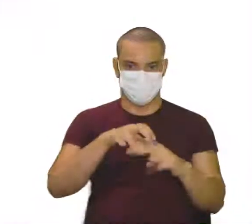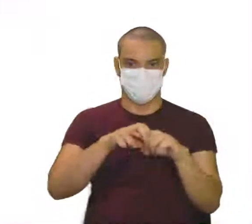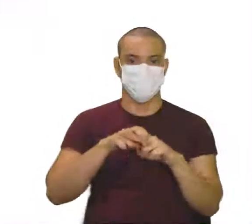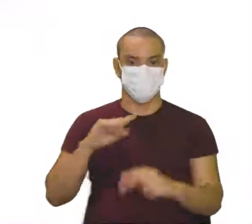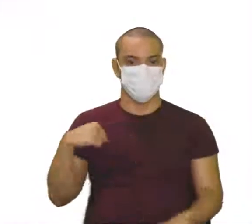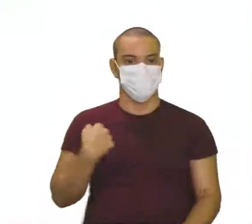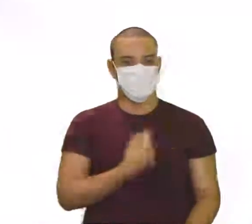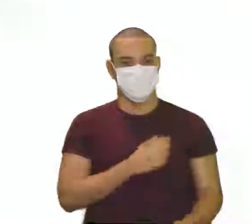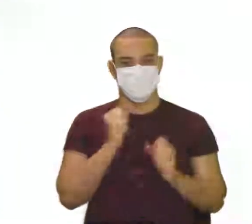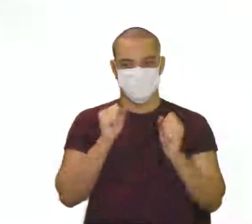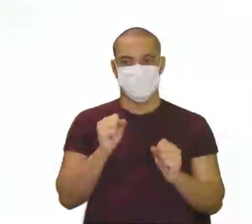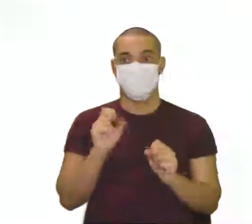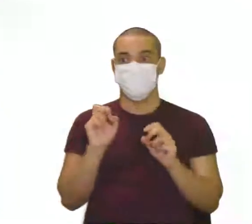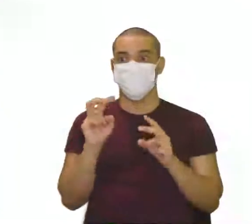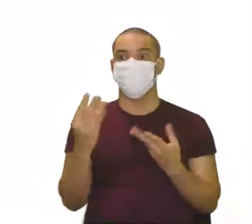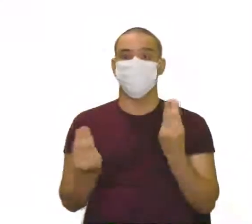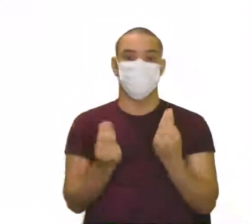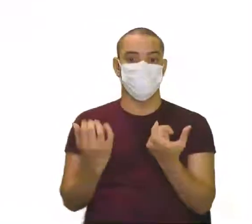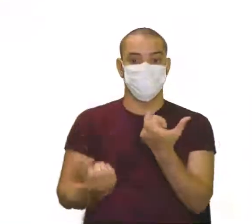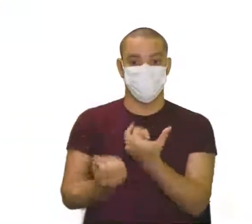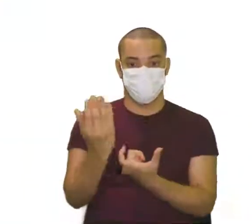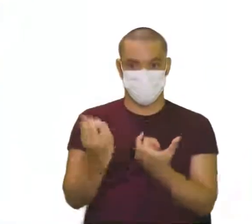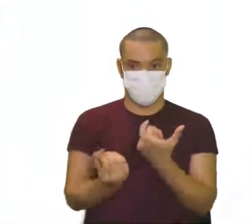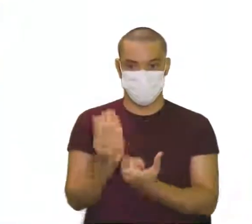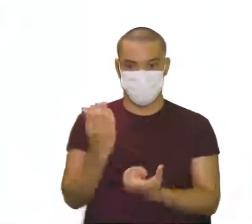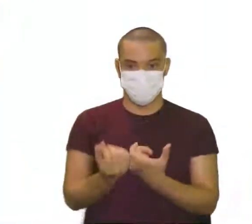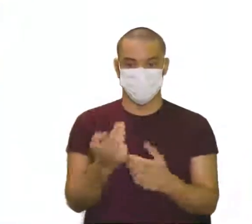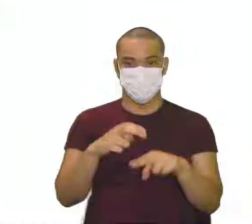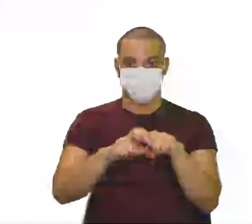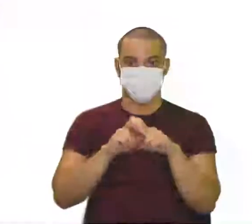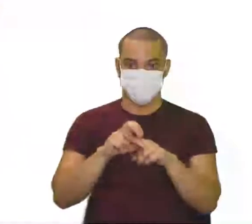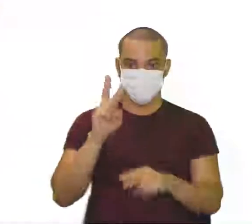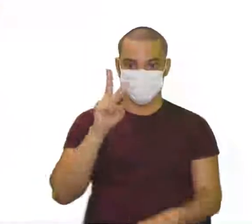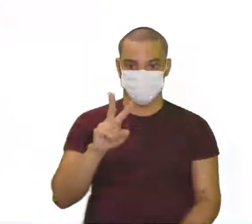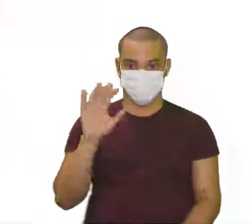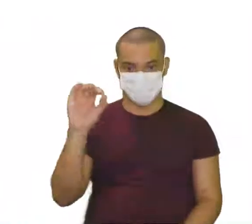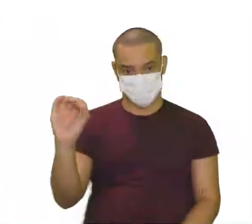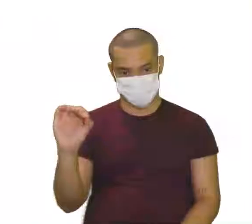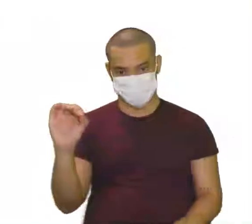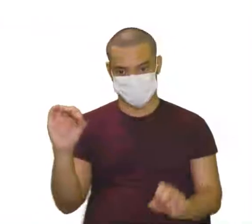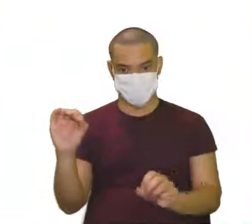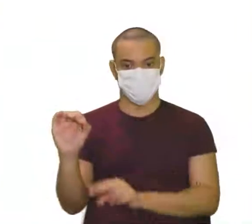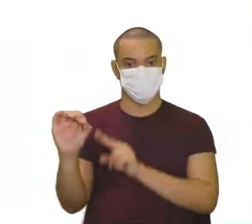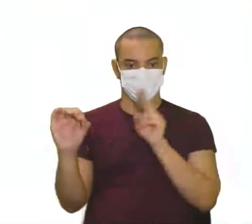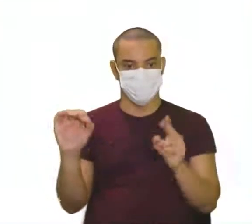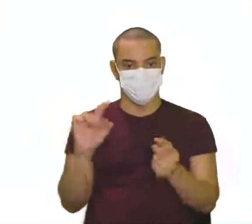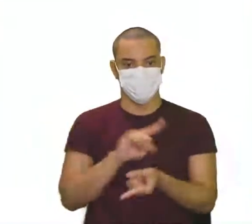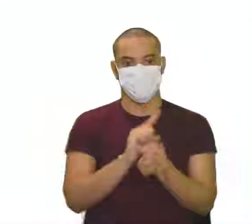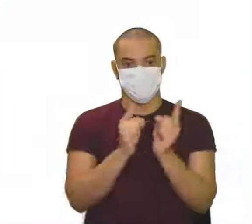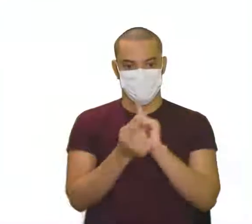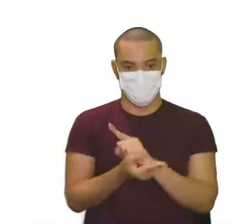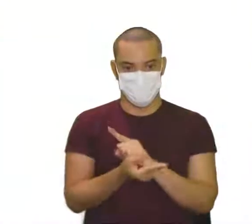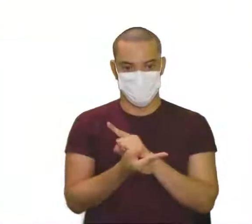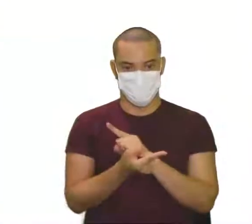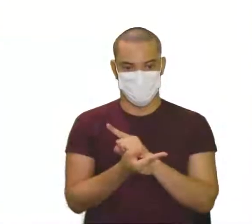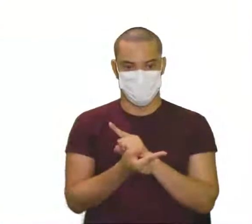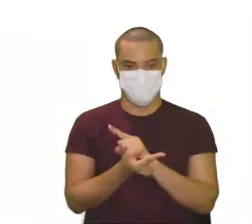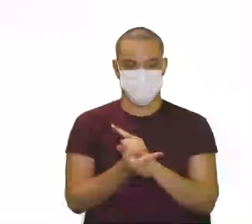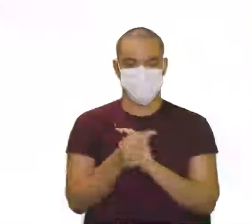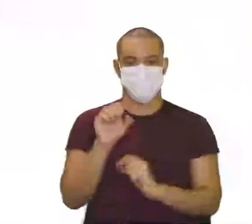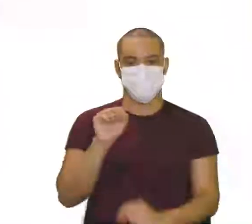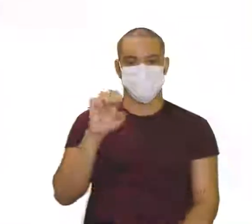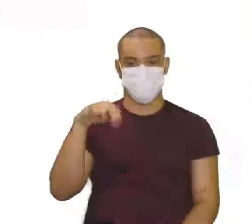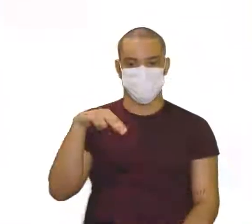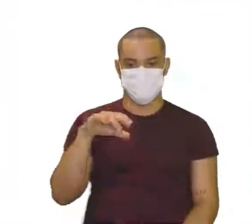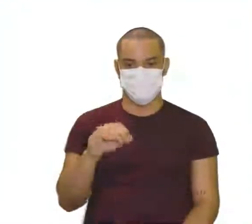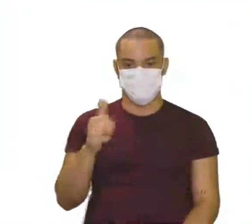aqui, ó, pela formulazinha, tá? Então, é só você ver seno de zero, ou, se o caso fosse o contrário aqui, né, seno de